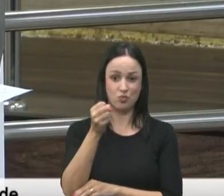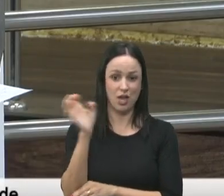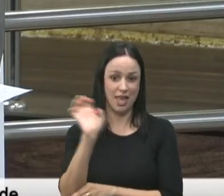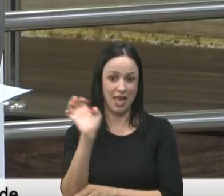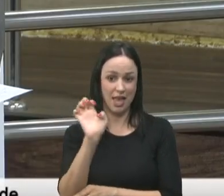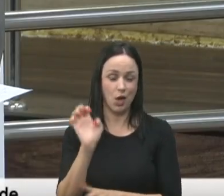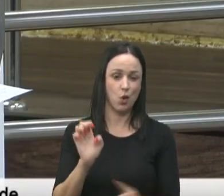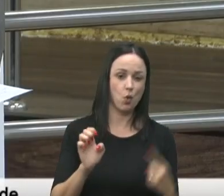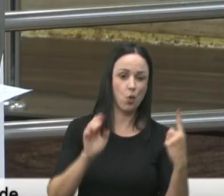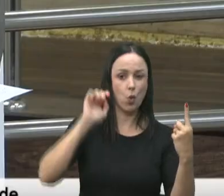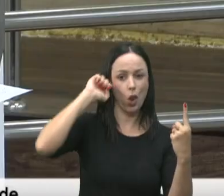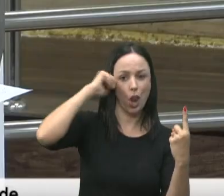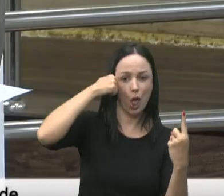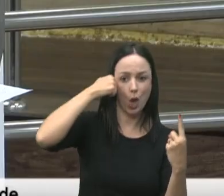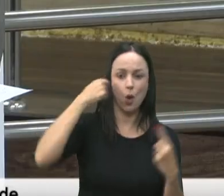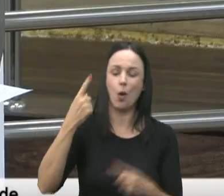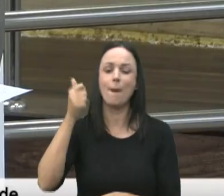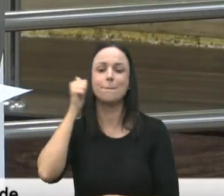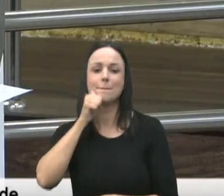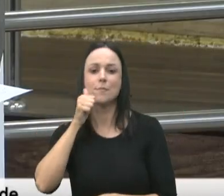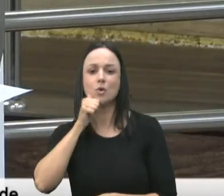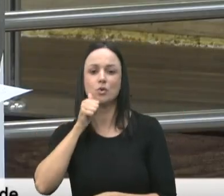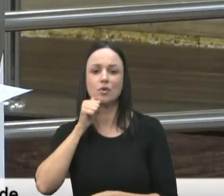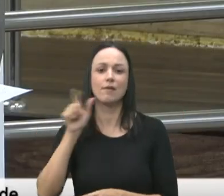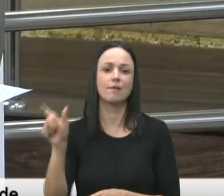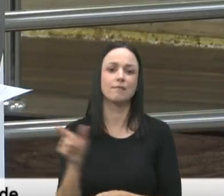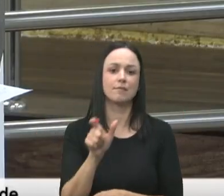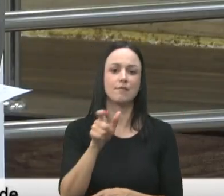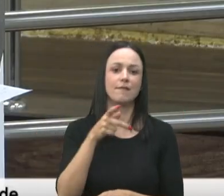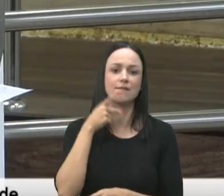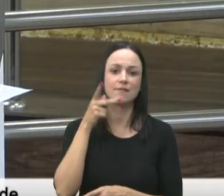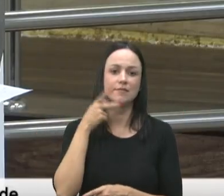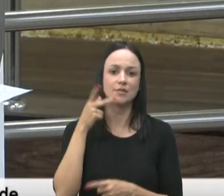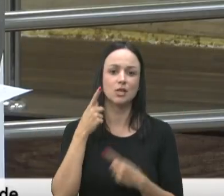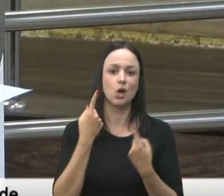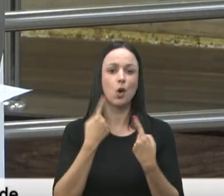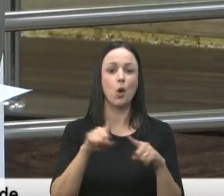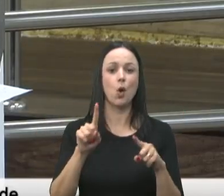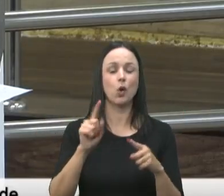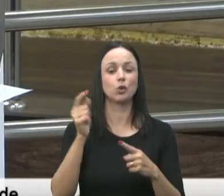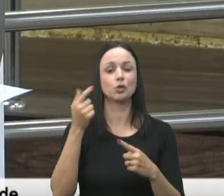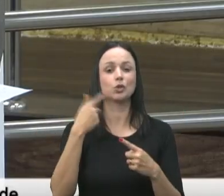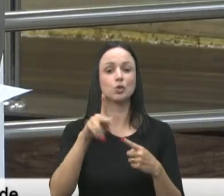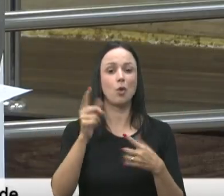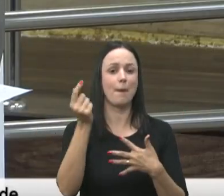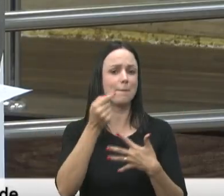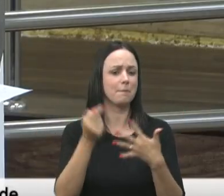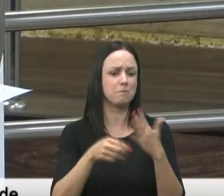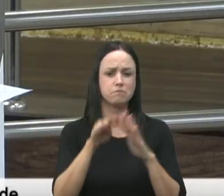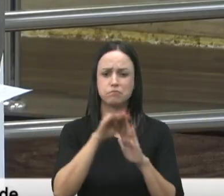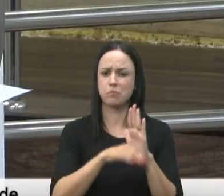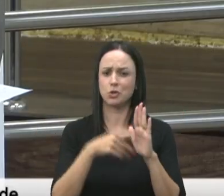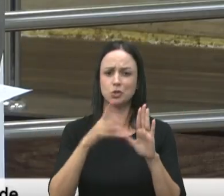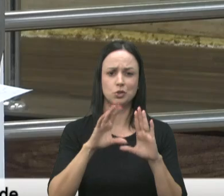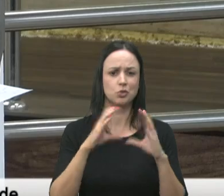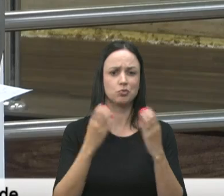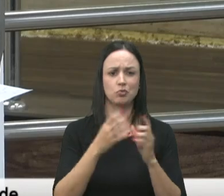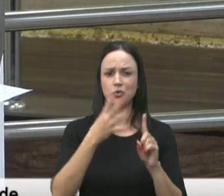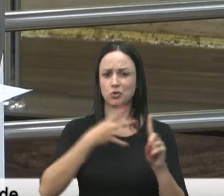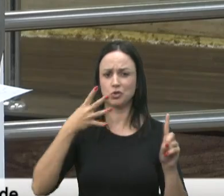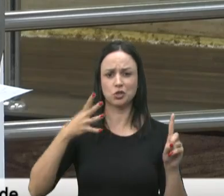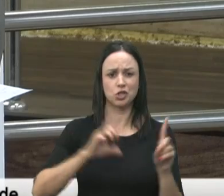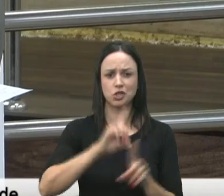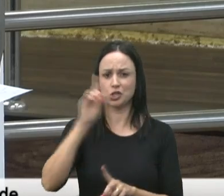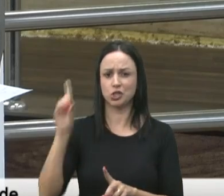negra, uma mulher, e colocam as pessoas para falar contra todas as pautas da sua comunidade. Não tem problema nenhum ser LGBT e de